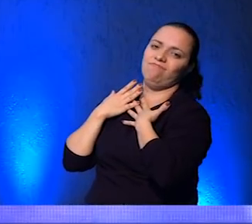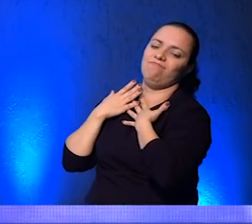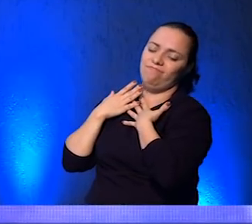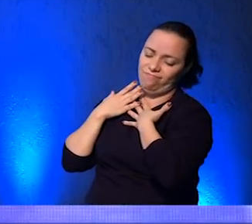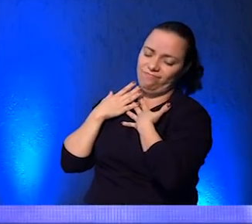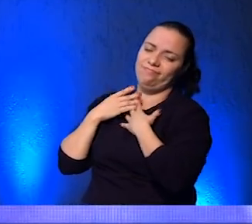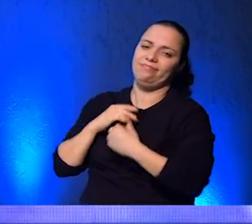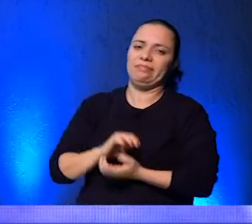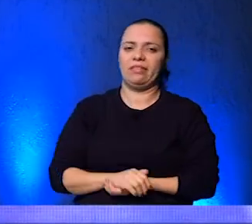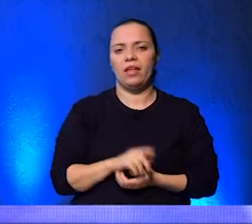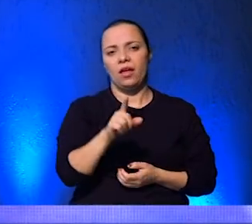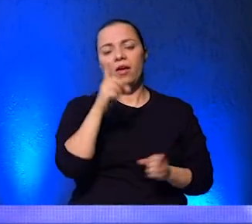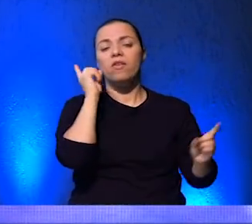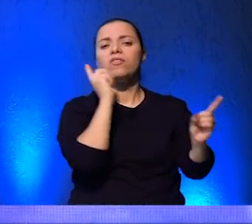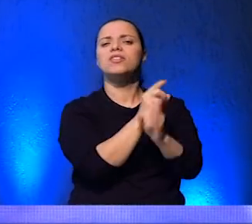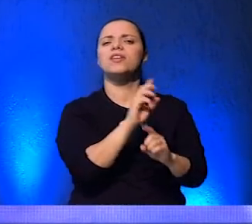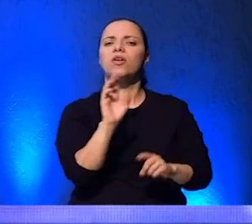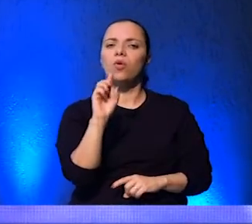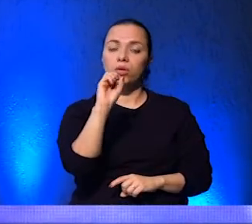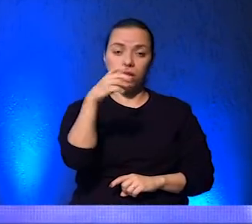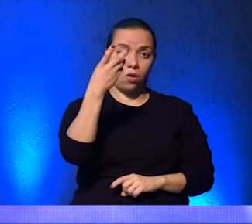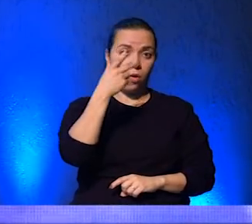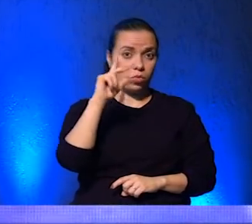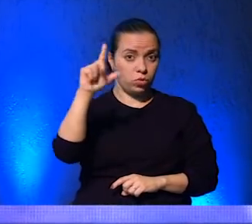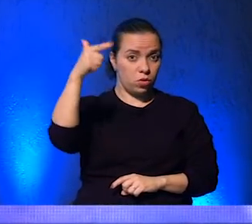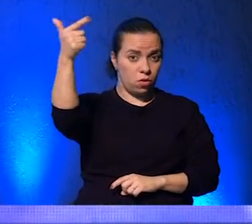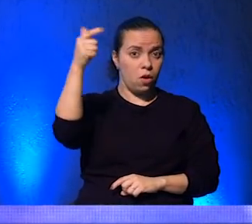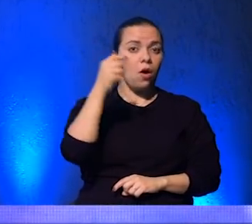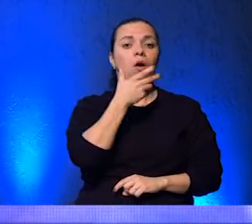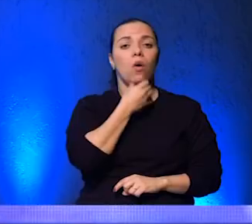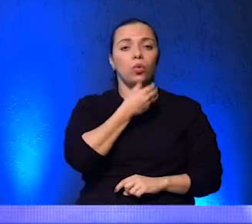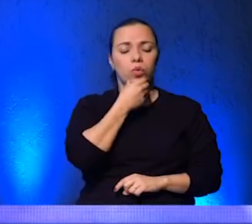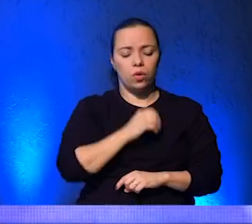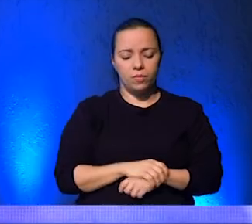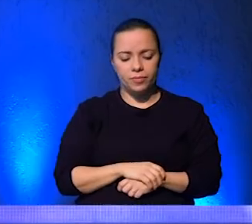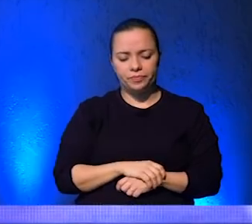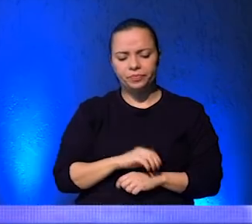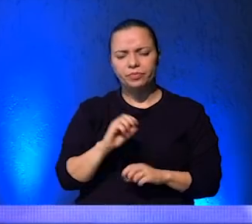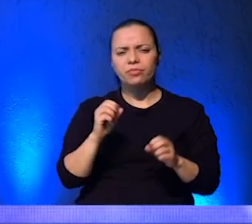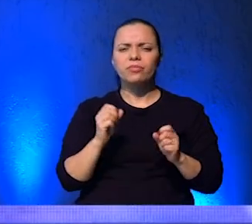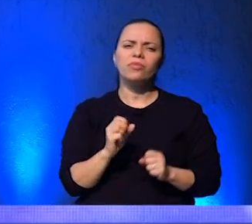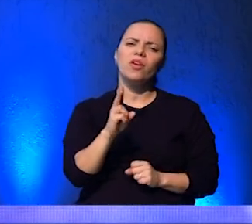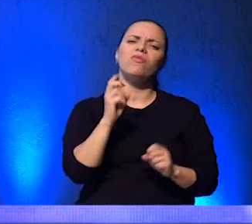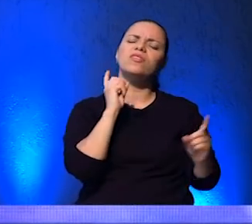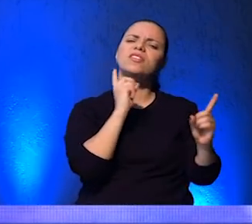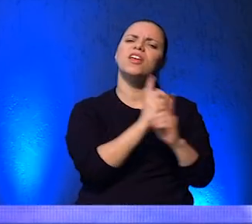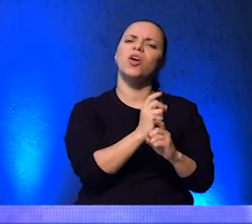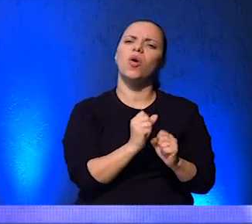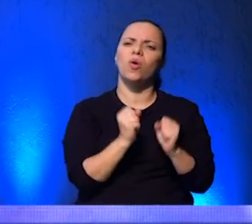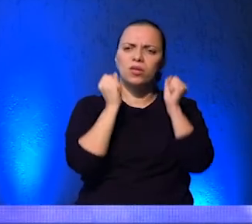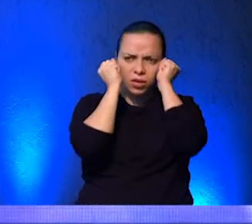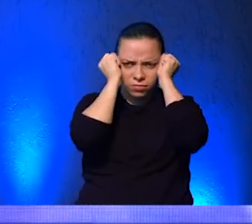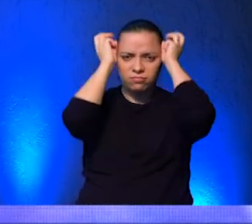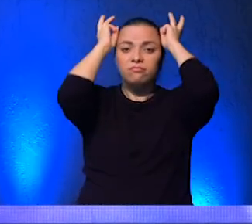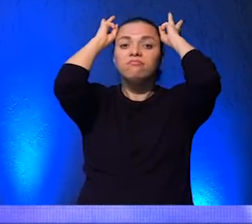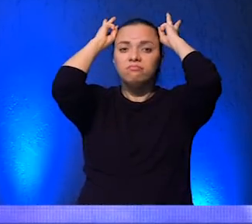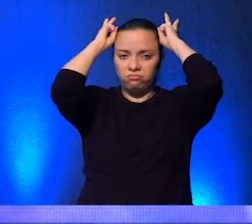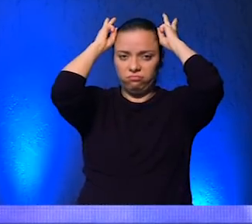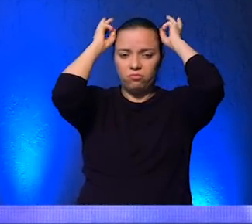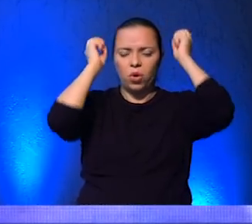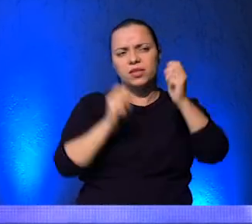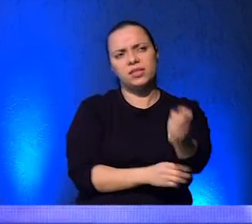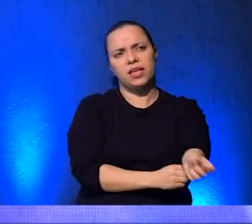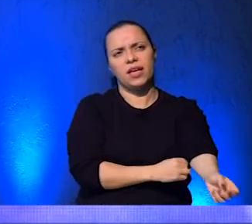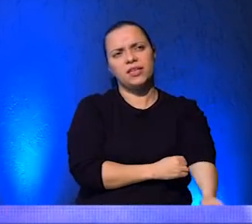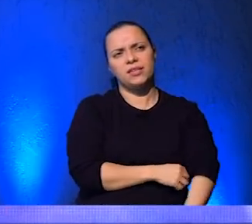você vai encontrar moisés será que moisés enfrentou uma pandemia um problema ao nível do que nós